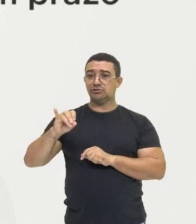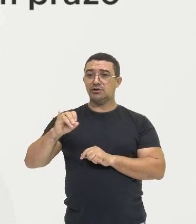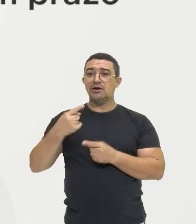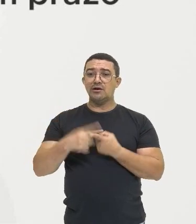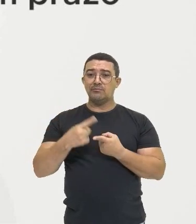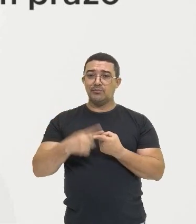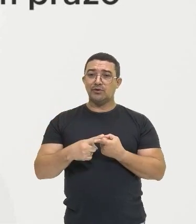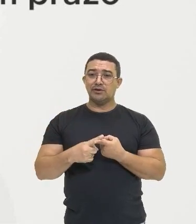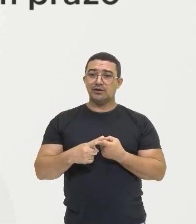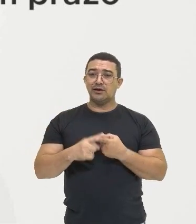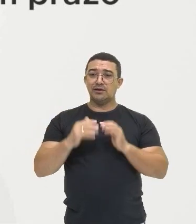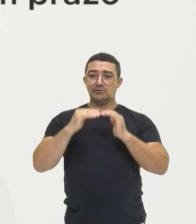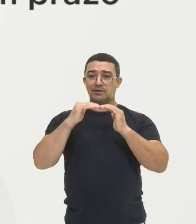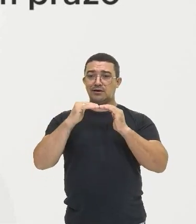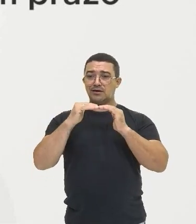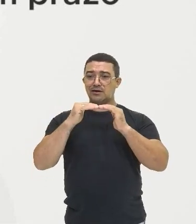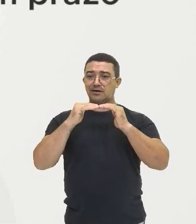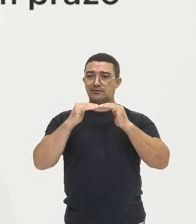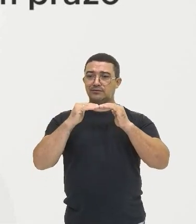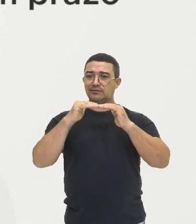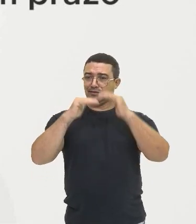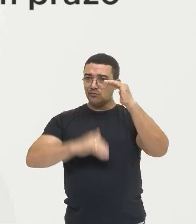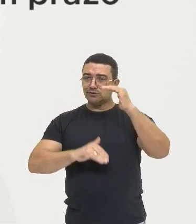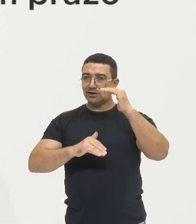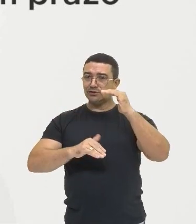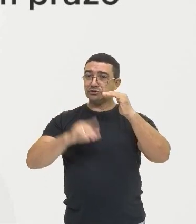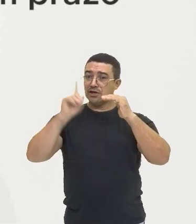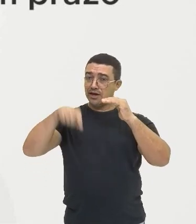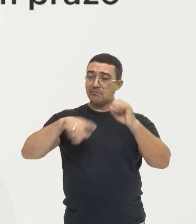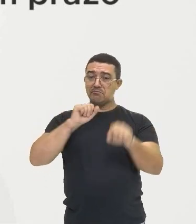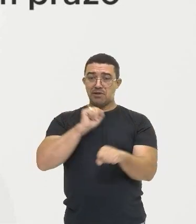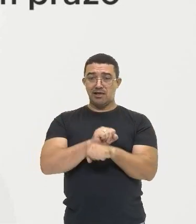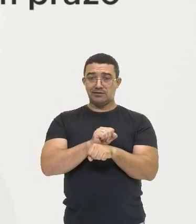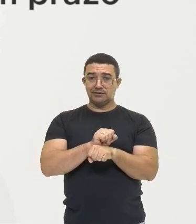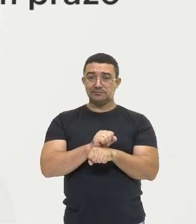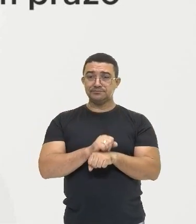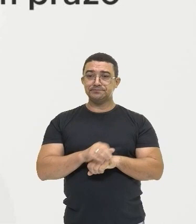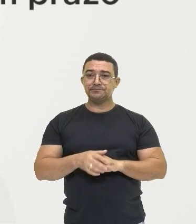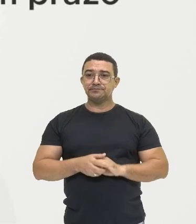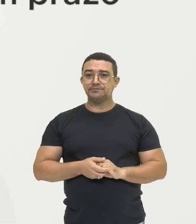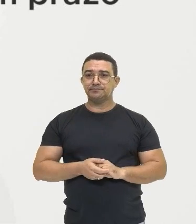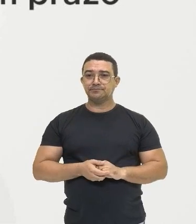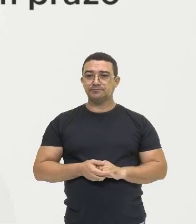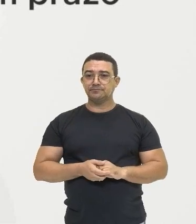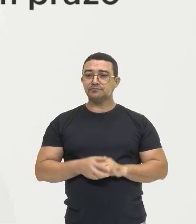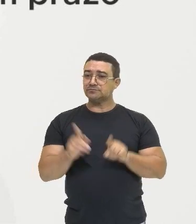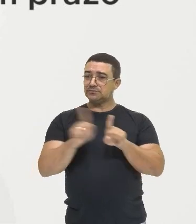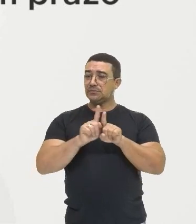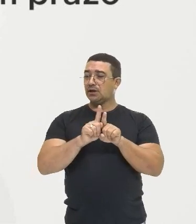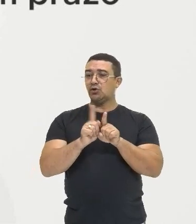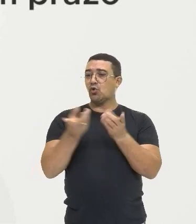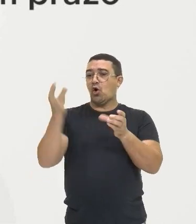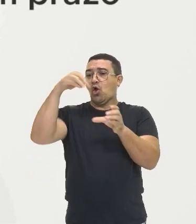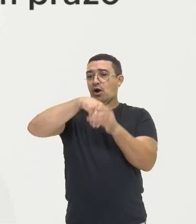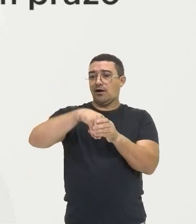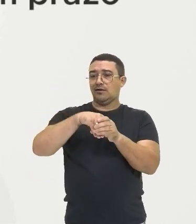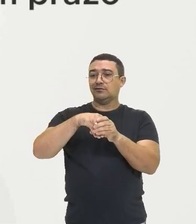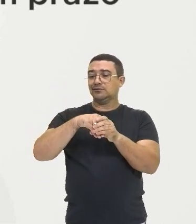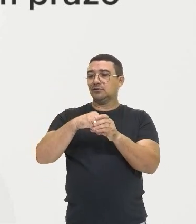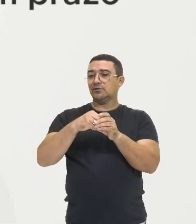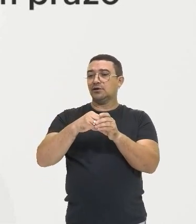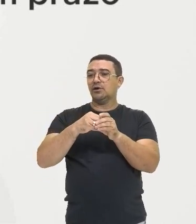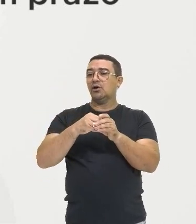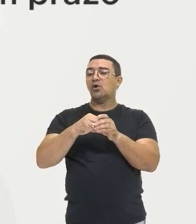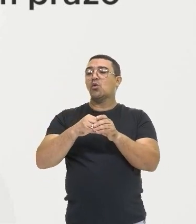estática, tudo bem? Também não inclui o potencial que um país pode ter para se